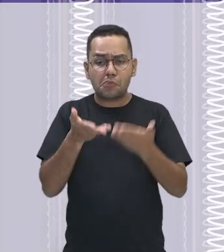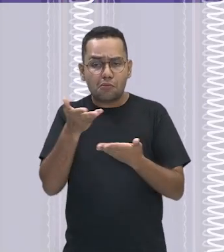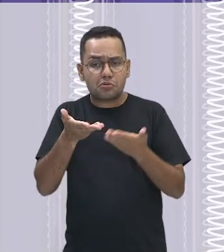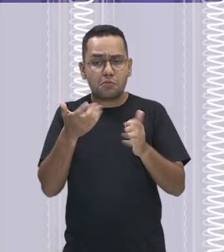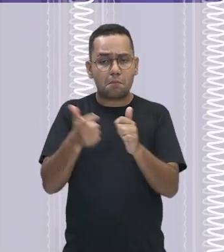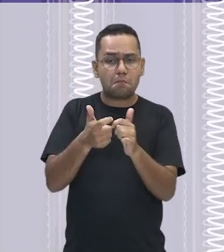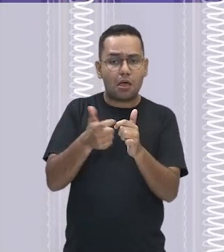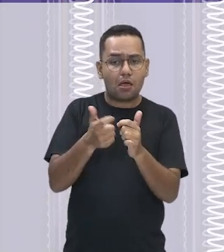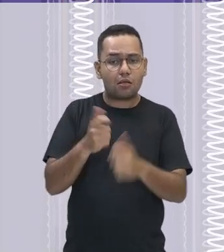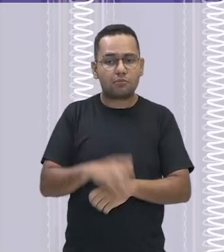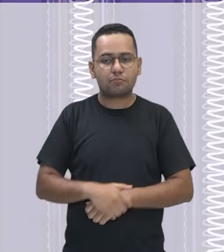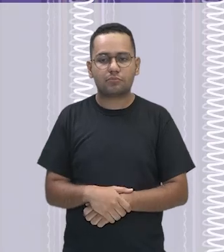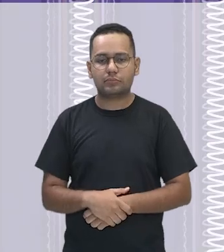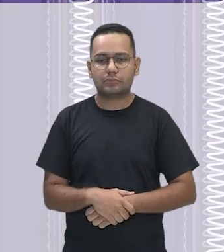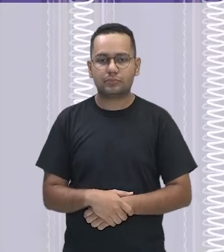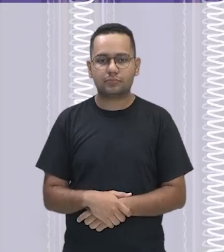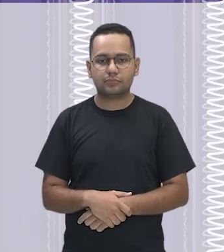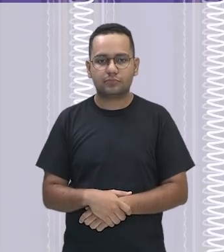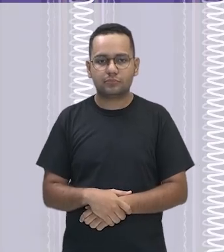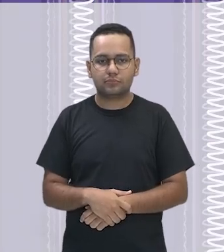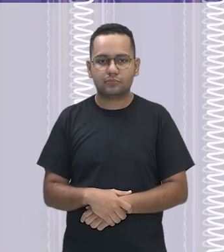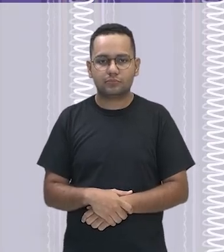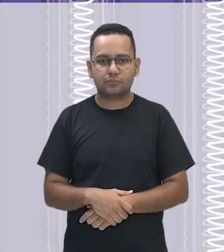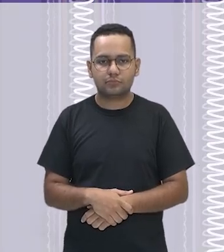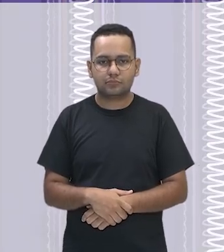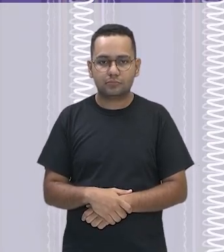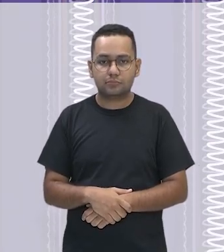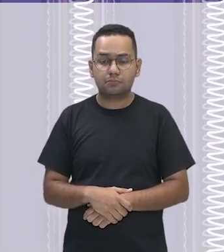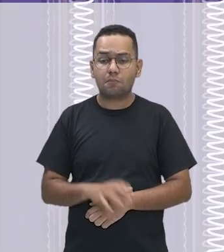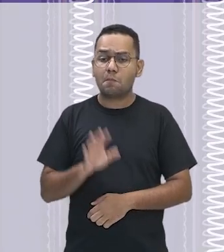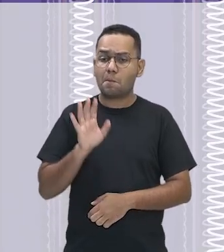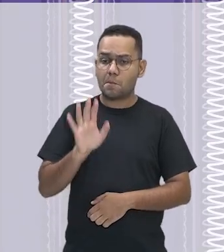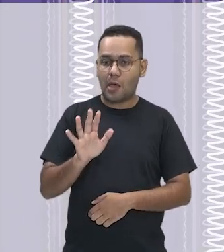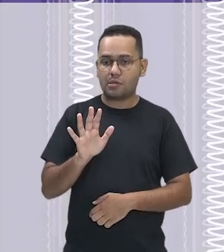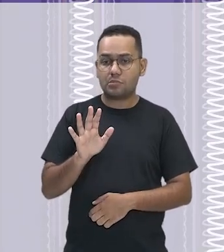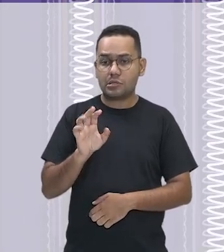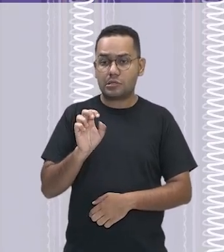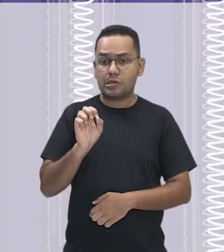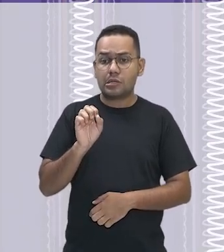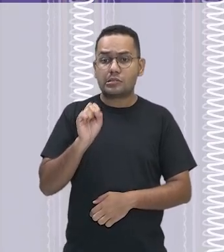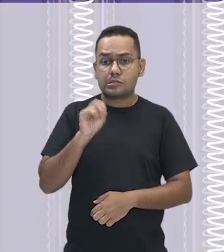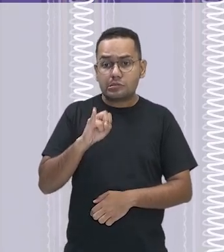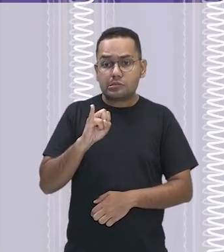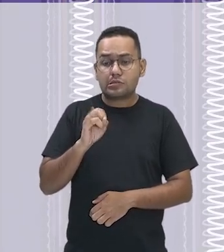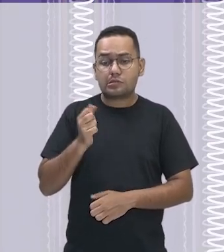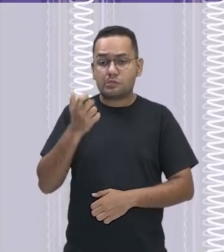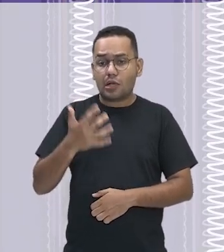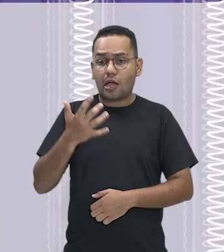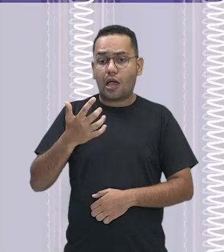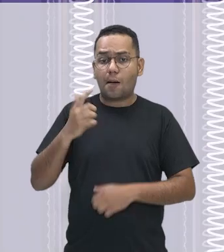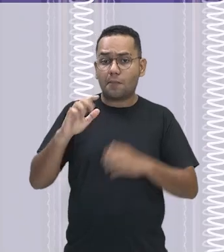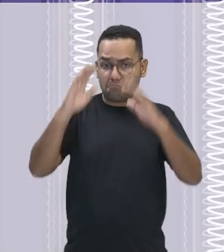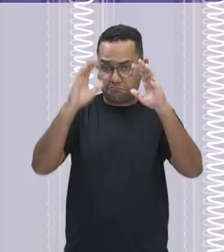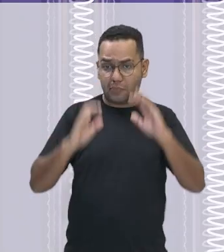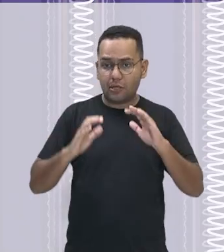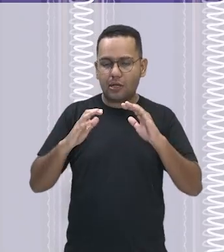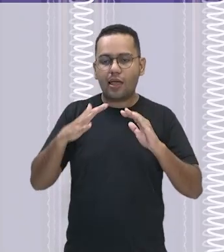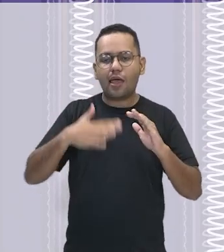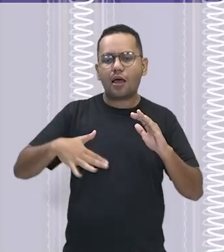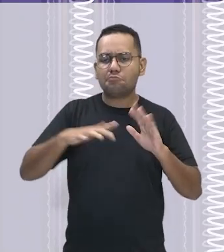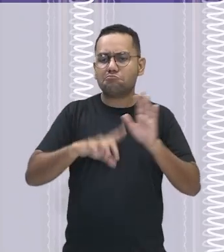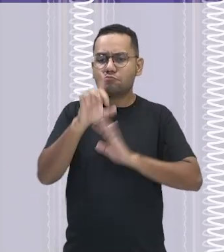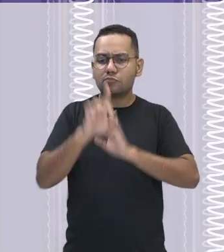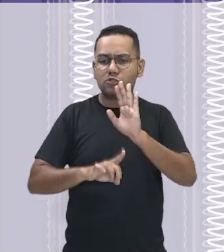Então, quando nós falamos de cidadania, nós falamos desse plano dos direitos humanos, o direito à